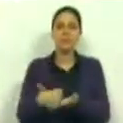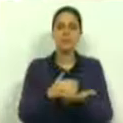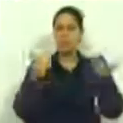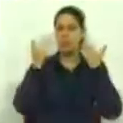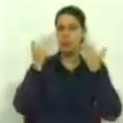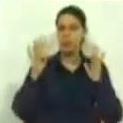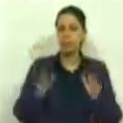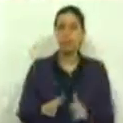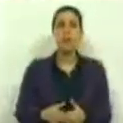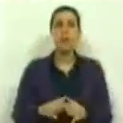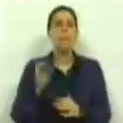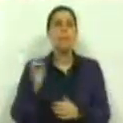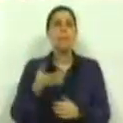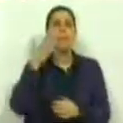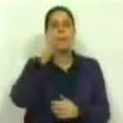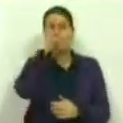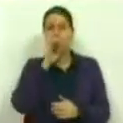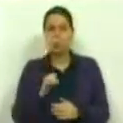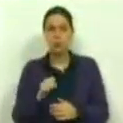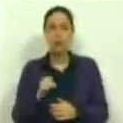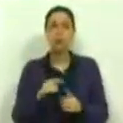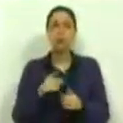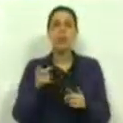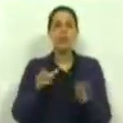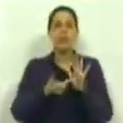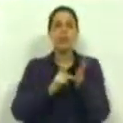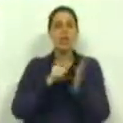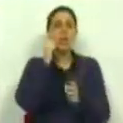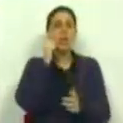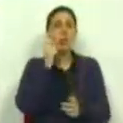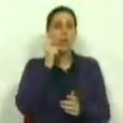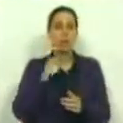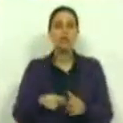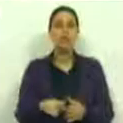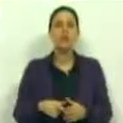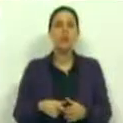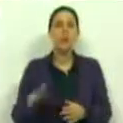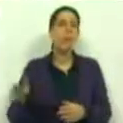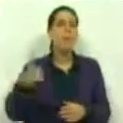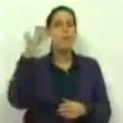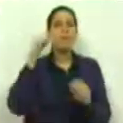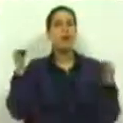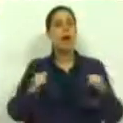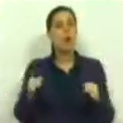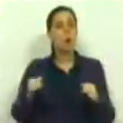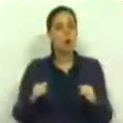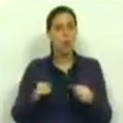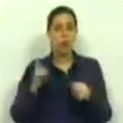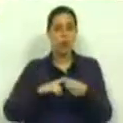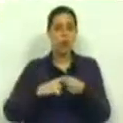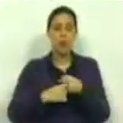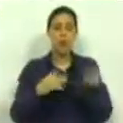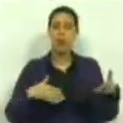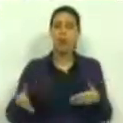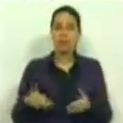dados. No primeiro governo do engenheiro António Guterres, o primeiro acordo de